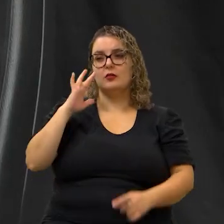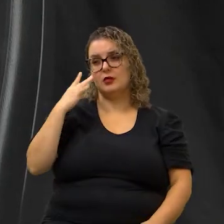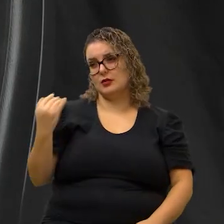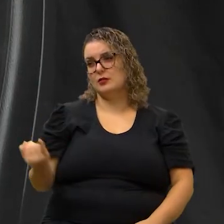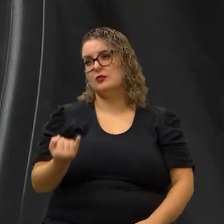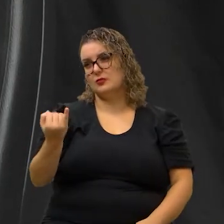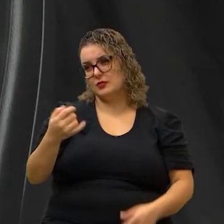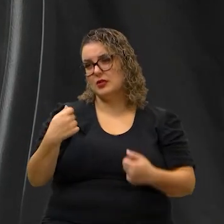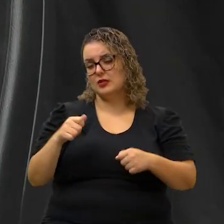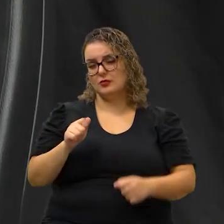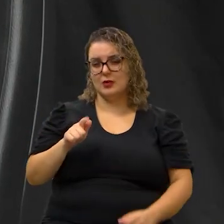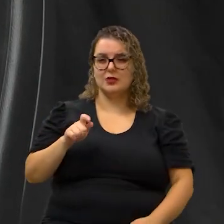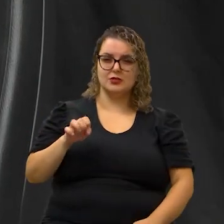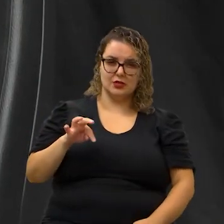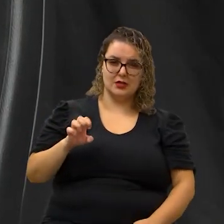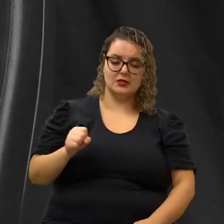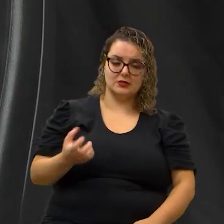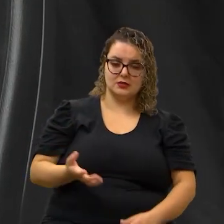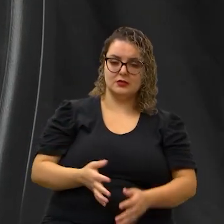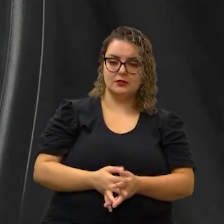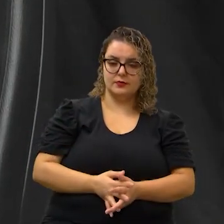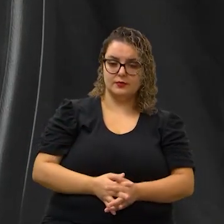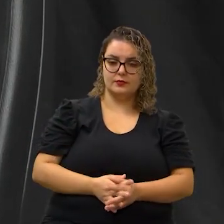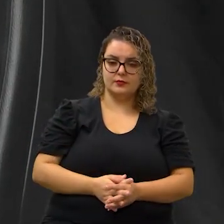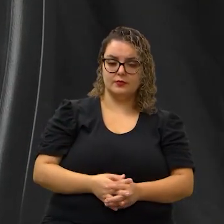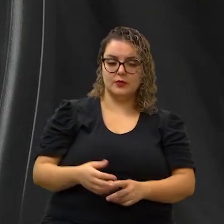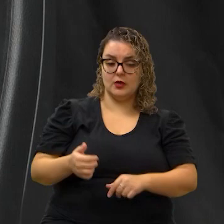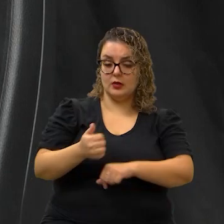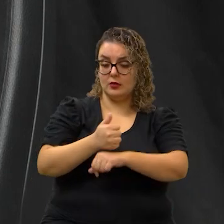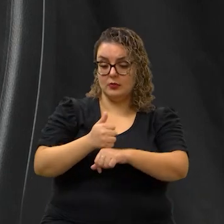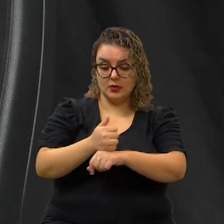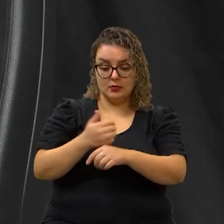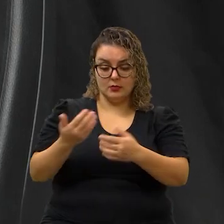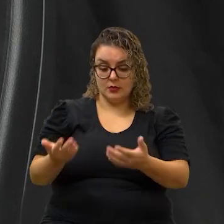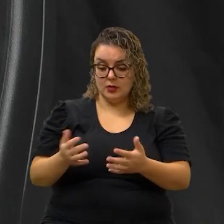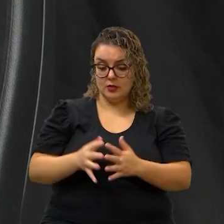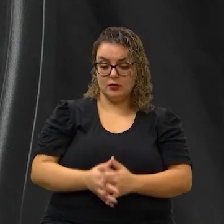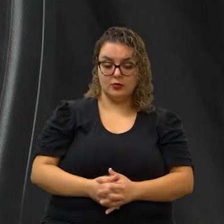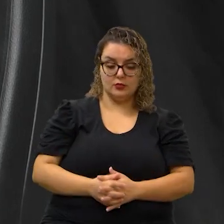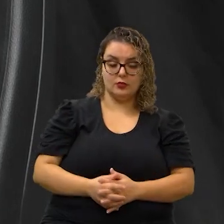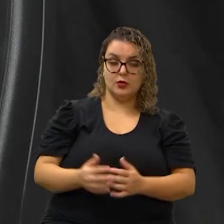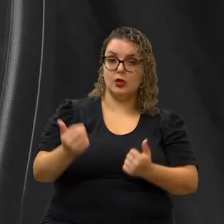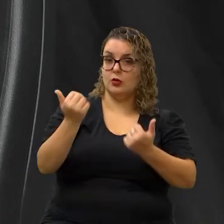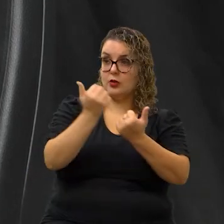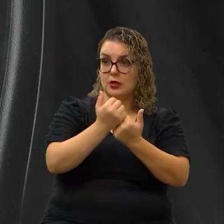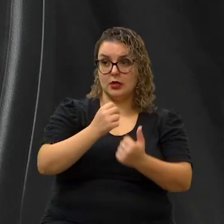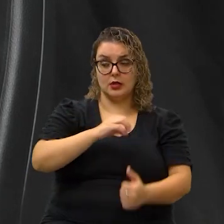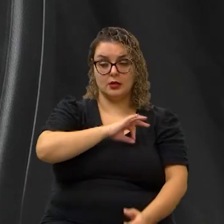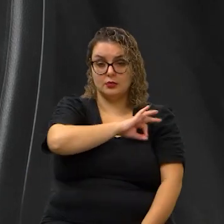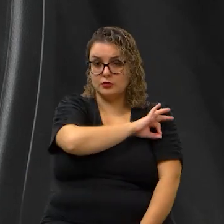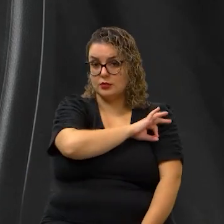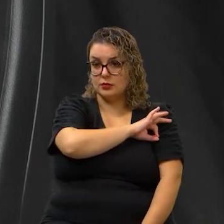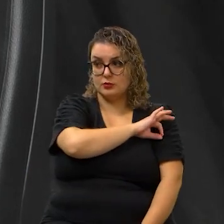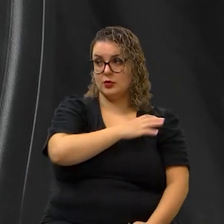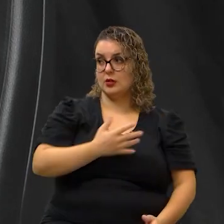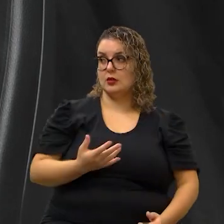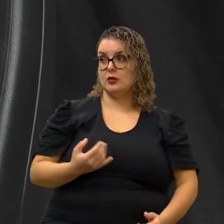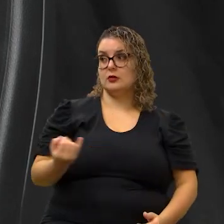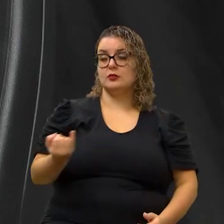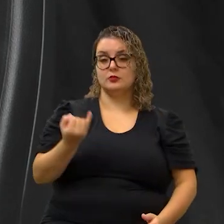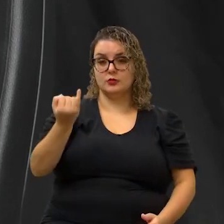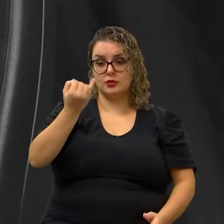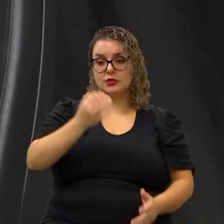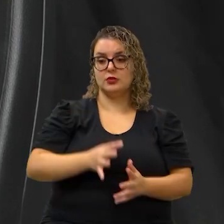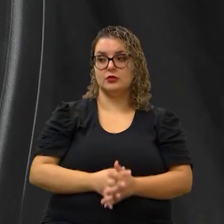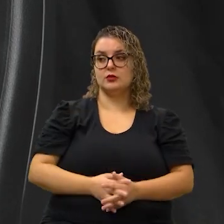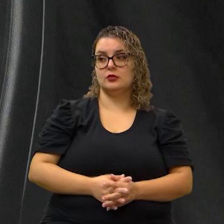mais valorizados, sabe? É uma profissão, um cargo na prefeitura,